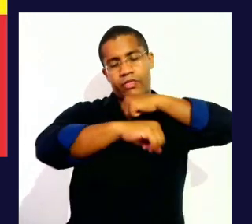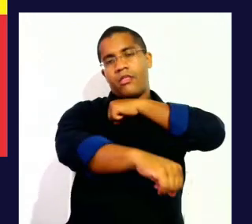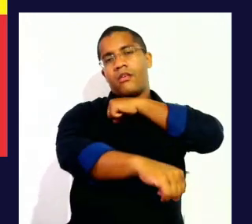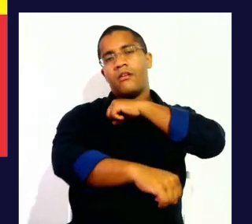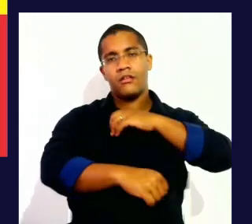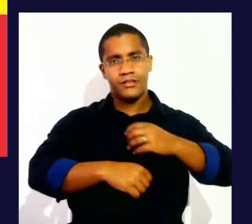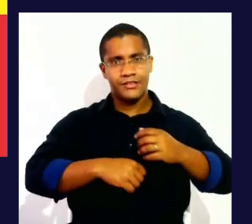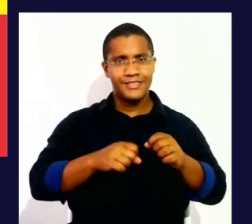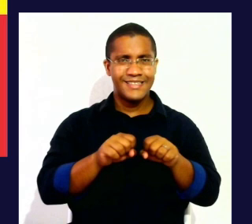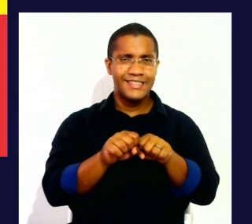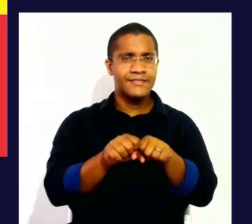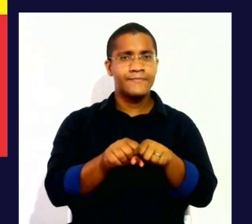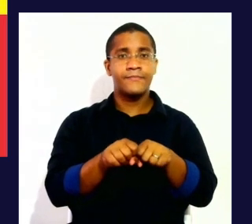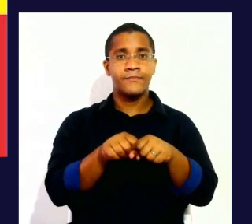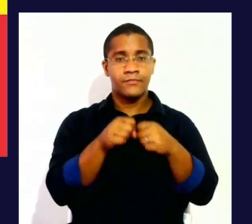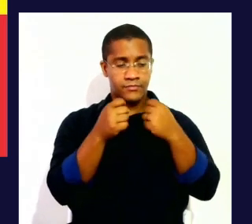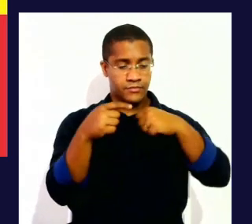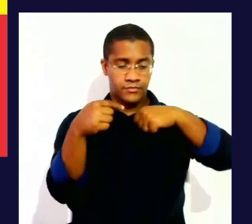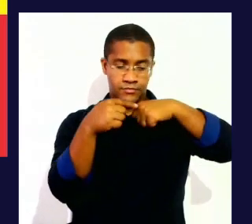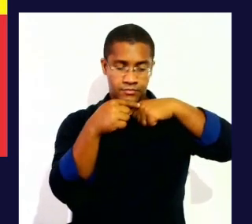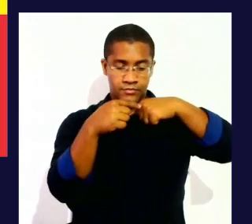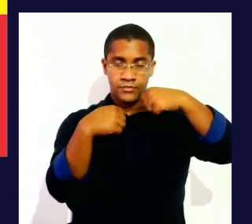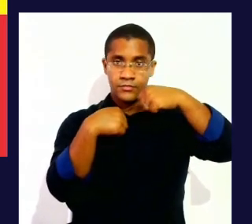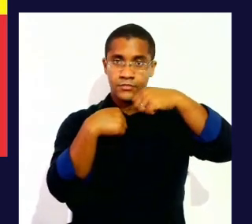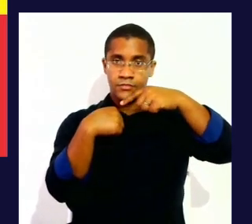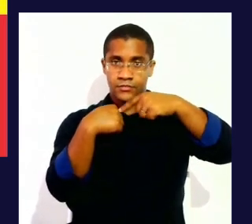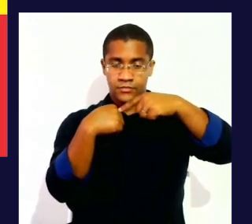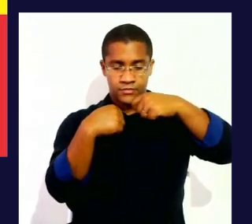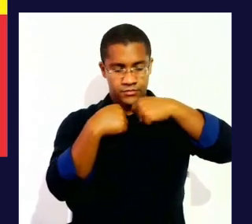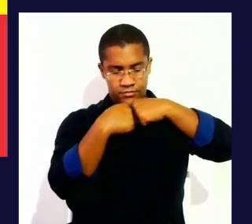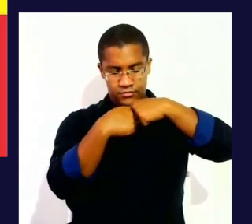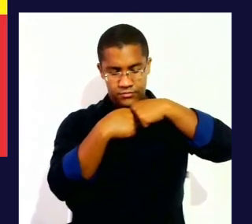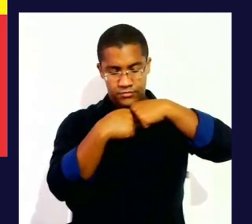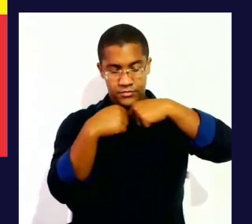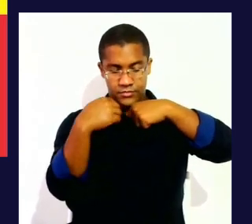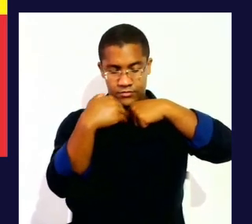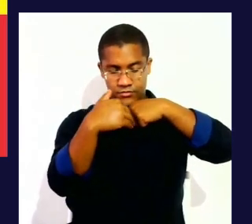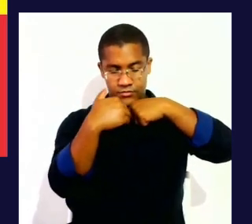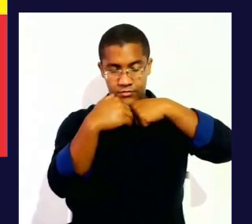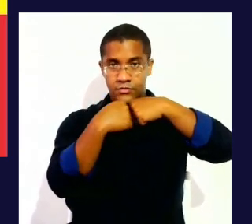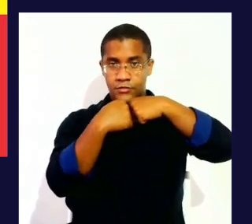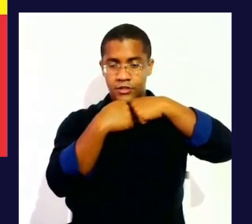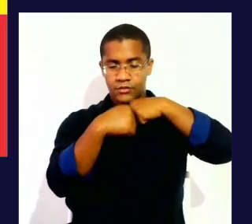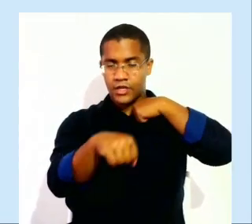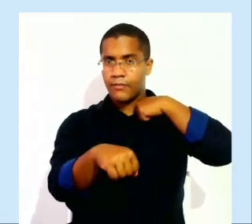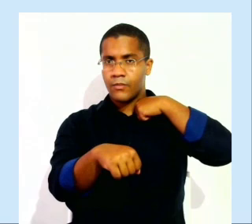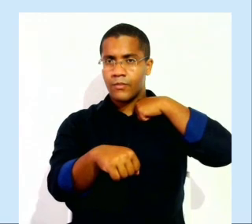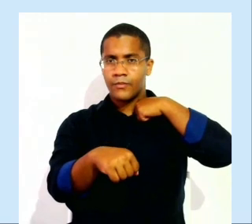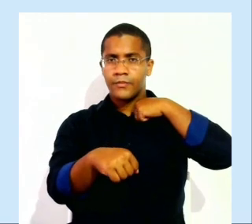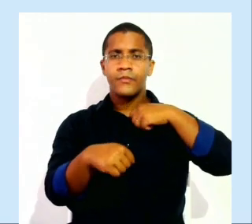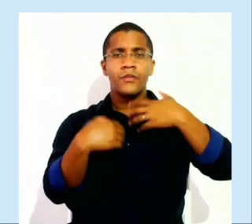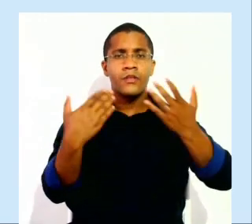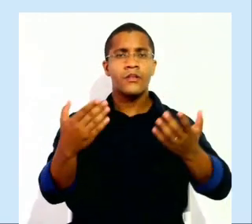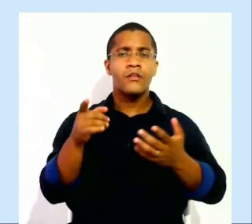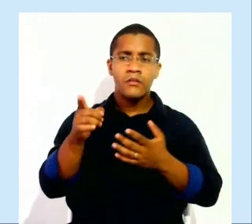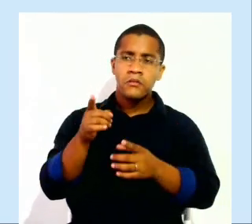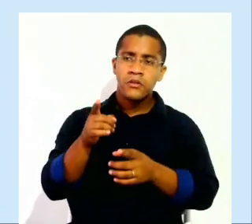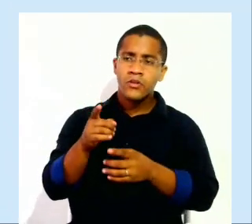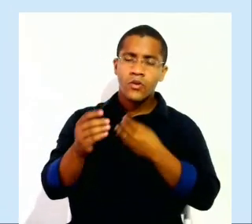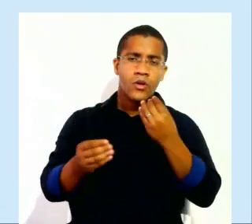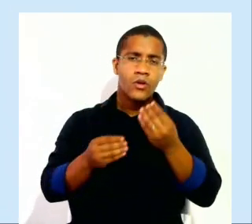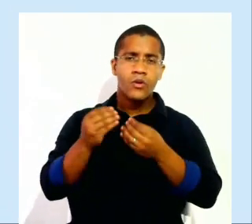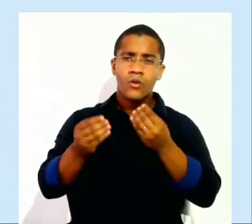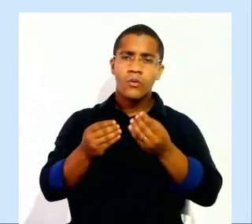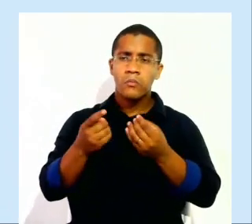e tivesse aí uma separação articular entre a articulação e os seus ossos. E é lógico que vai ter